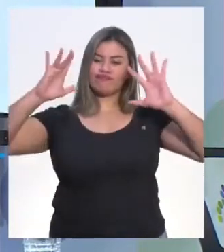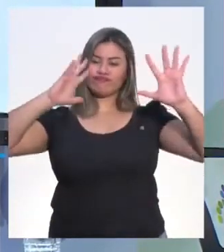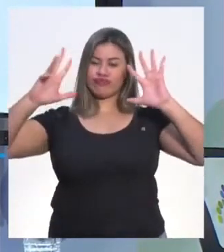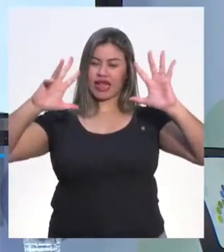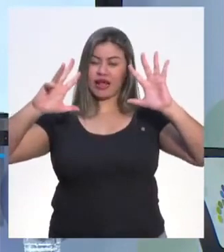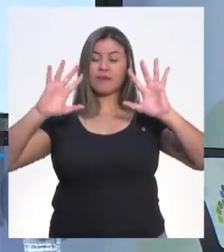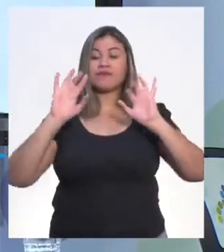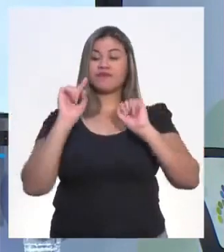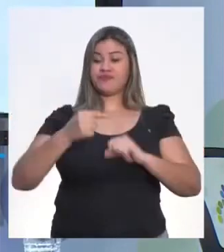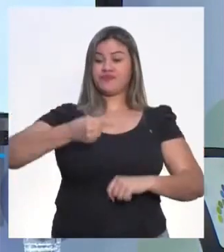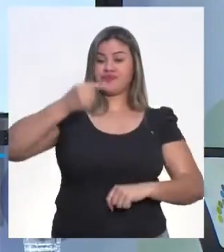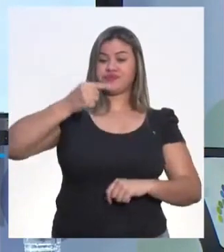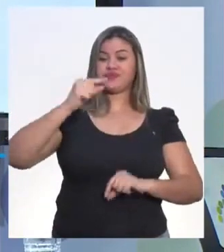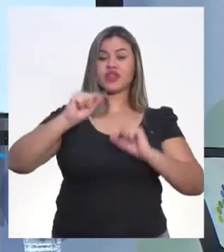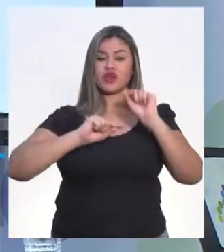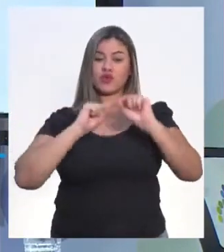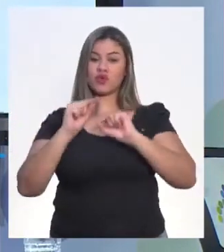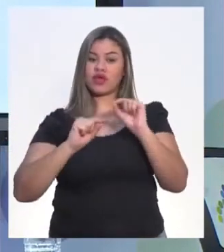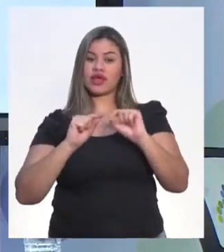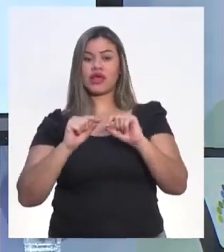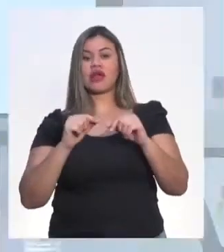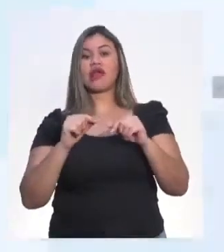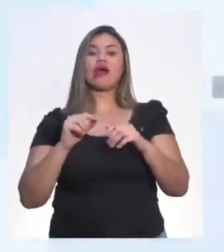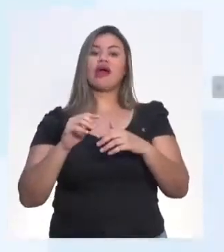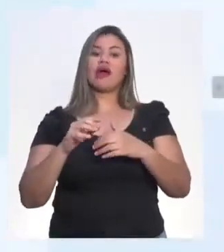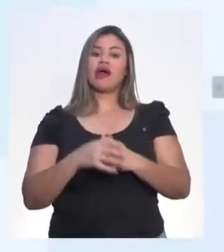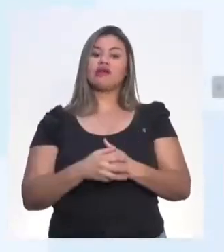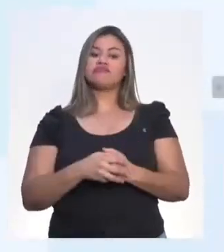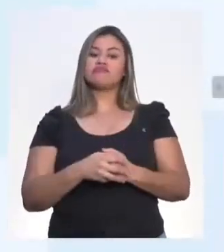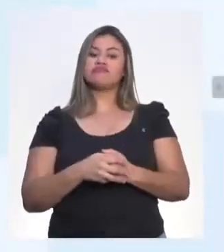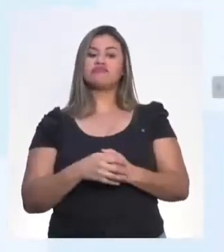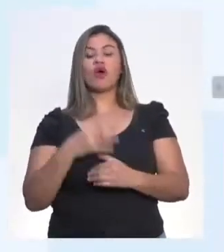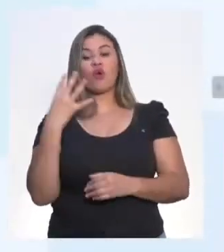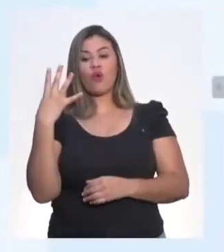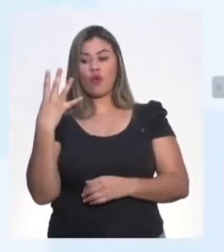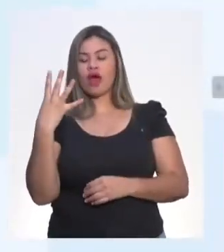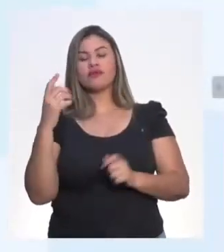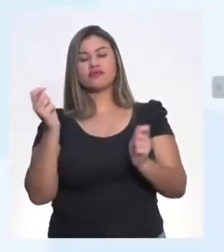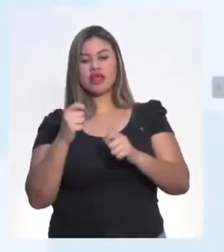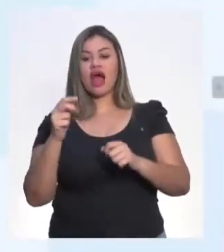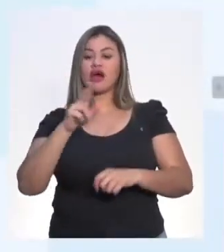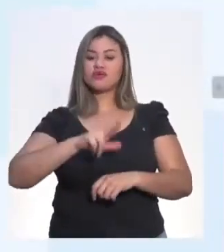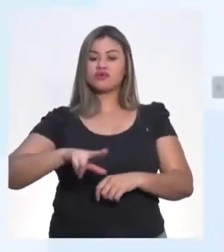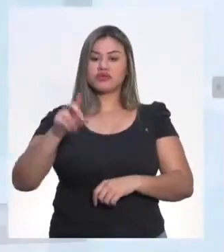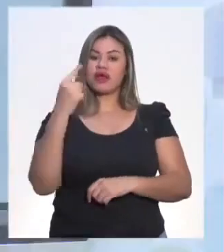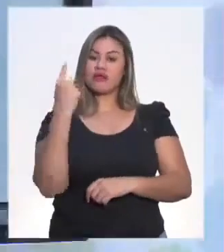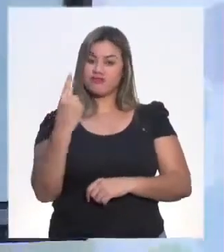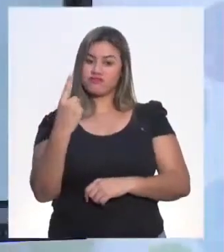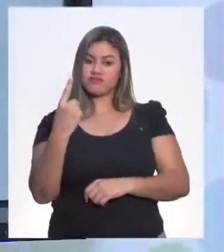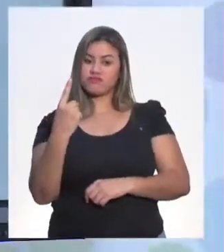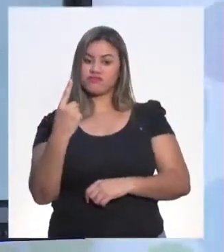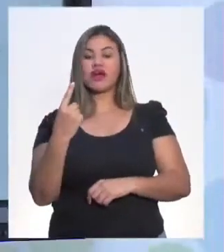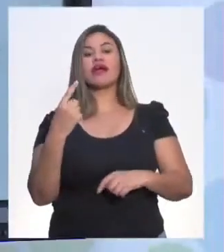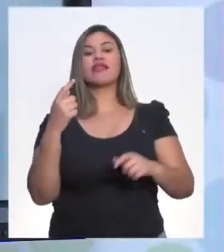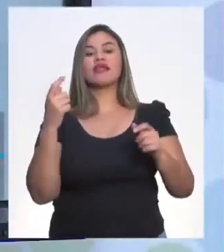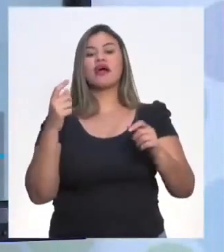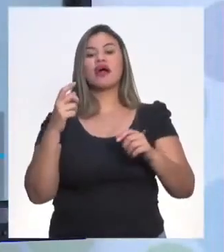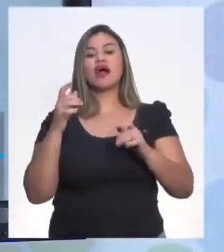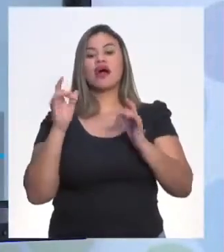Para a primeira posição, eu posso escolher qualquer uma das 4 letras. Escolhi uma,